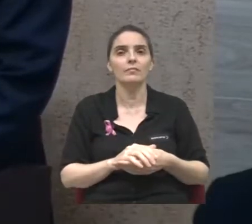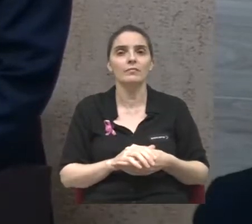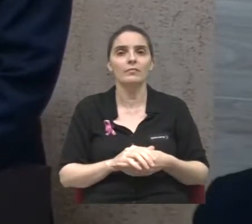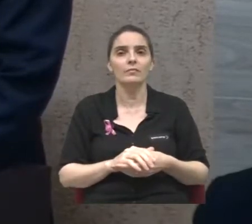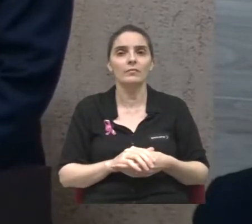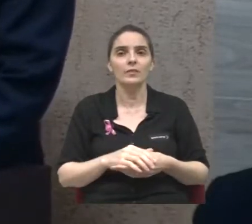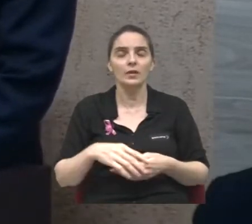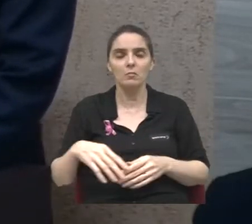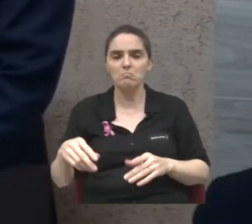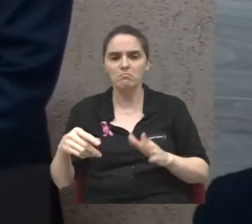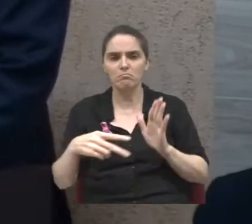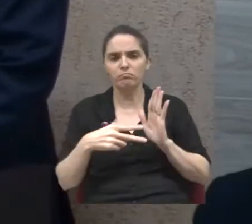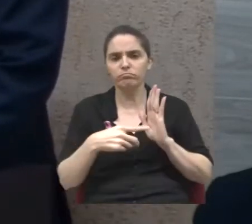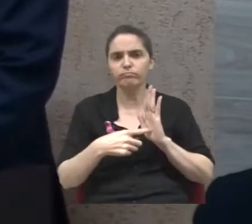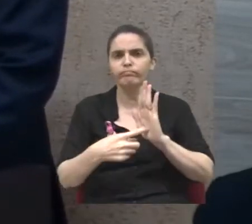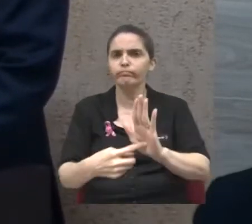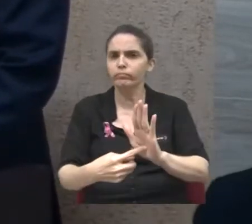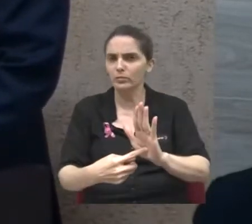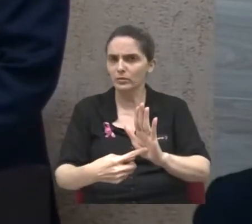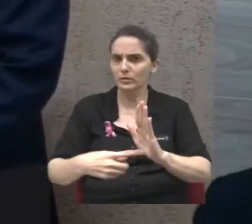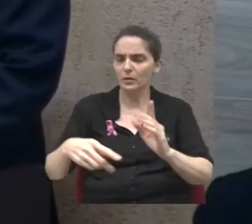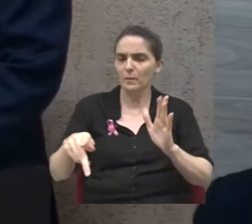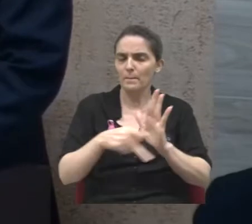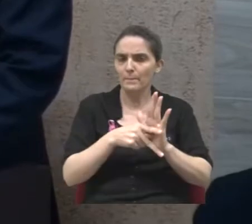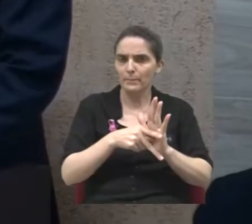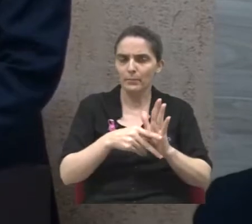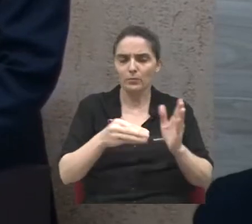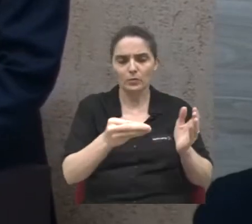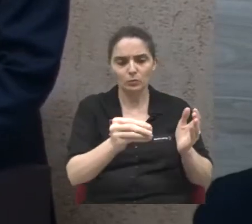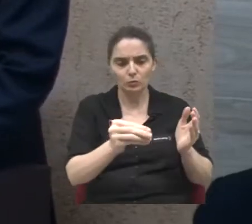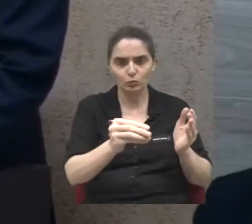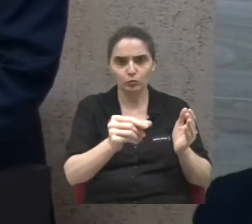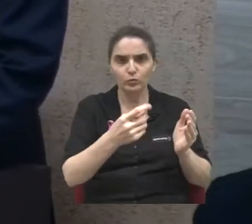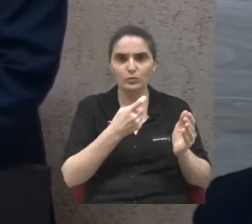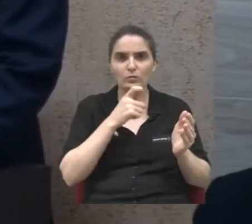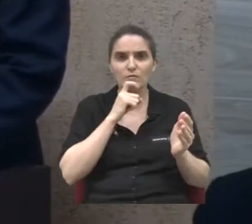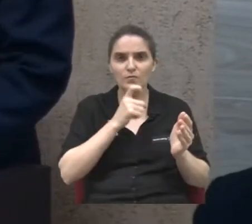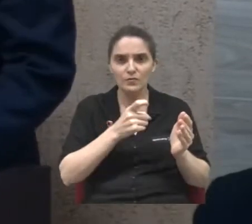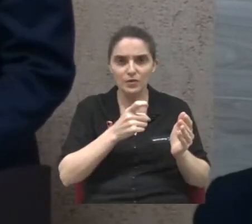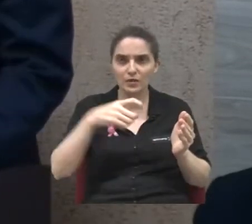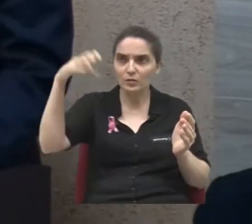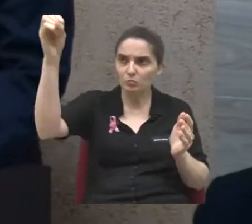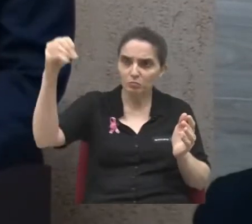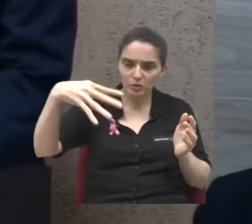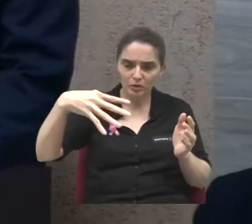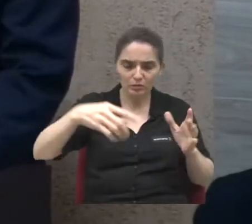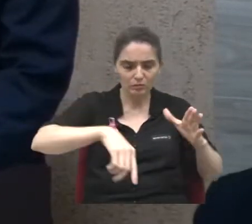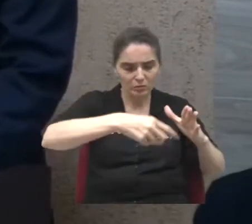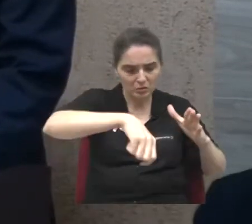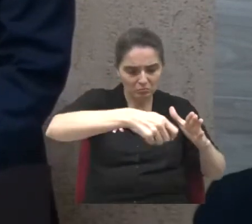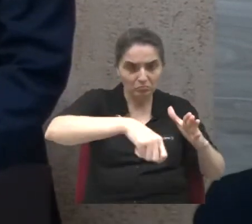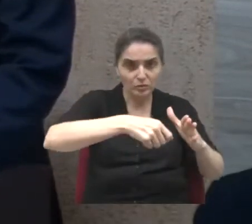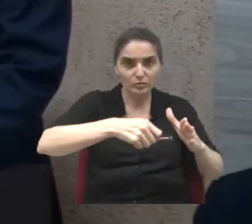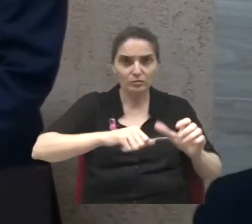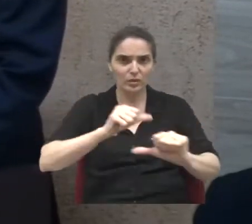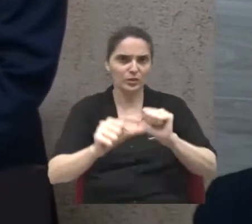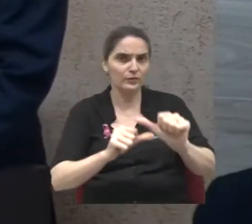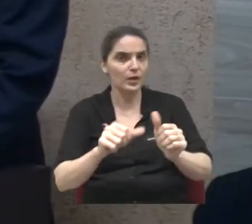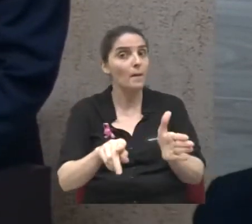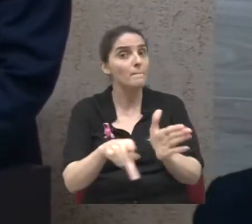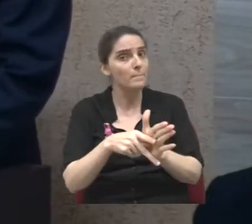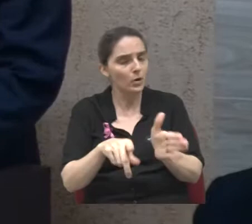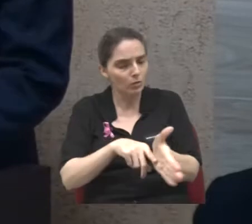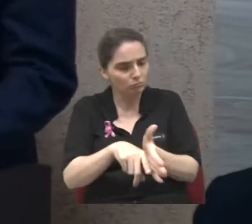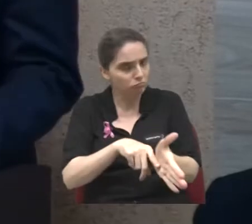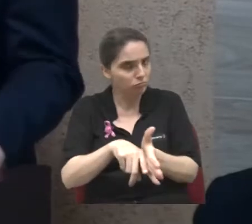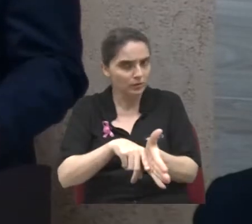de corante alimentício verde, preparadas em diversas concentrações. E o trabalho foi apresentado no Simpósio de